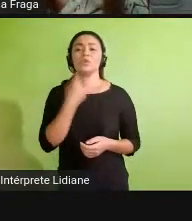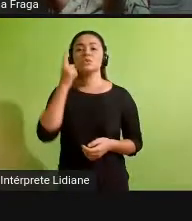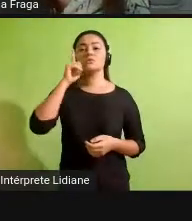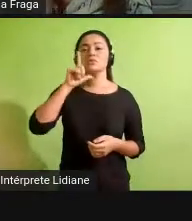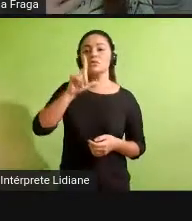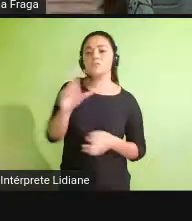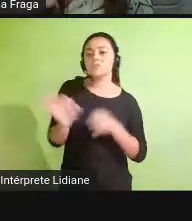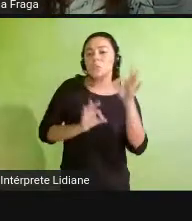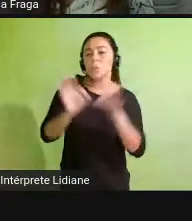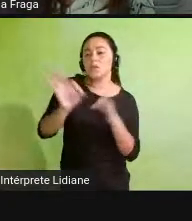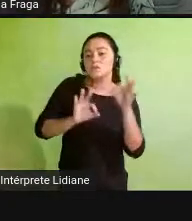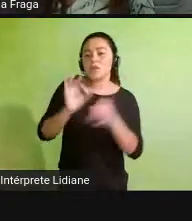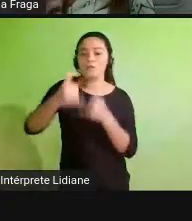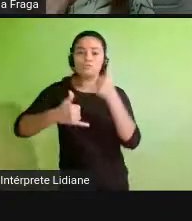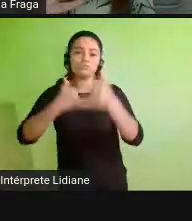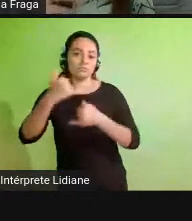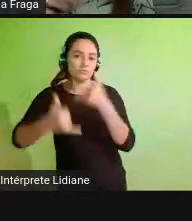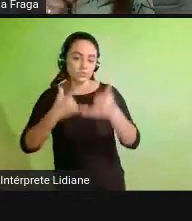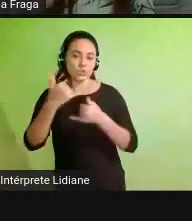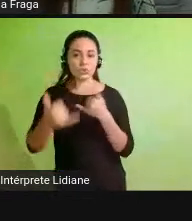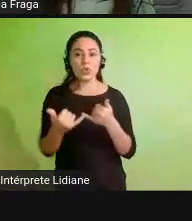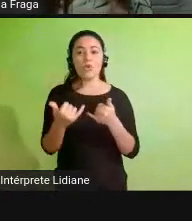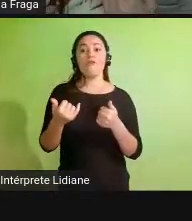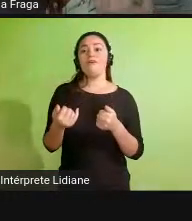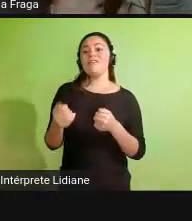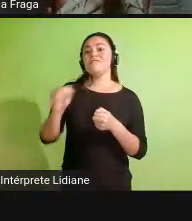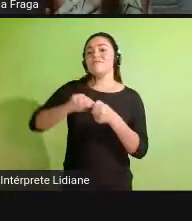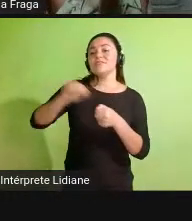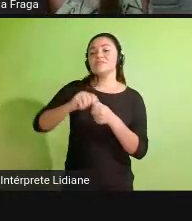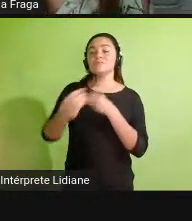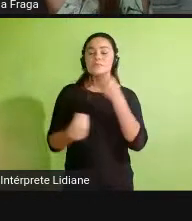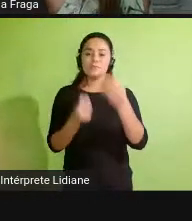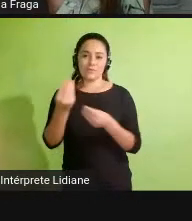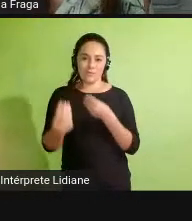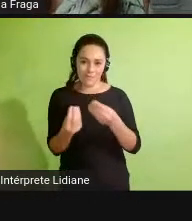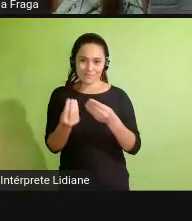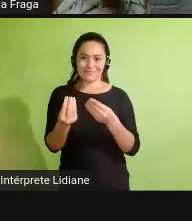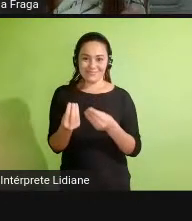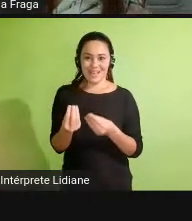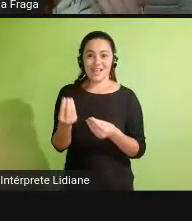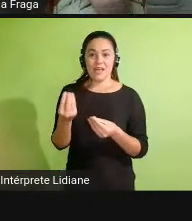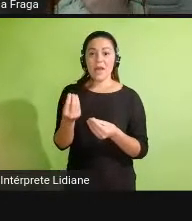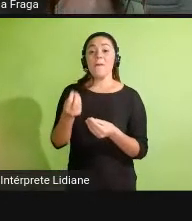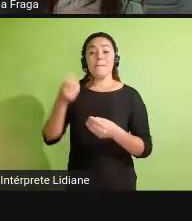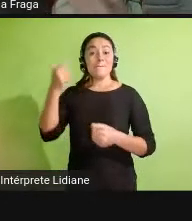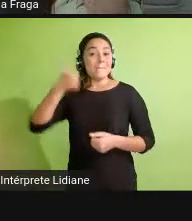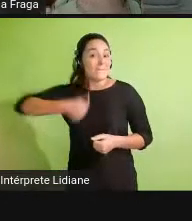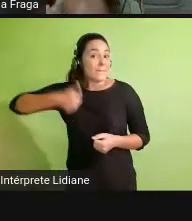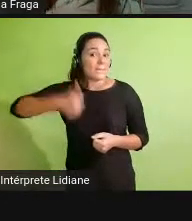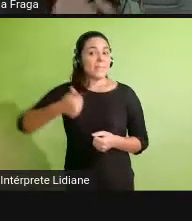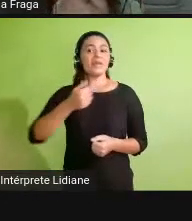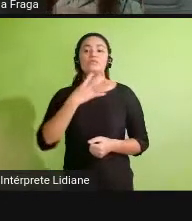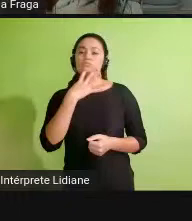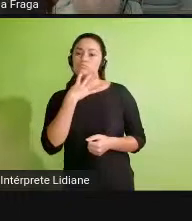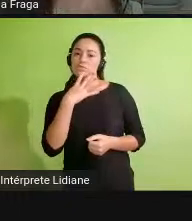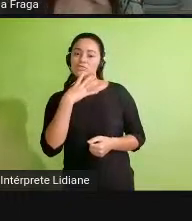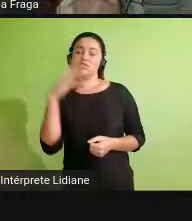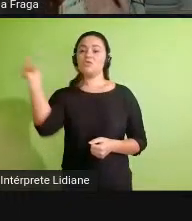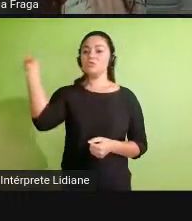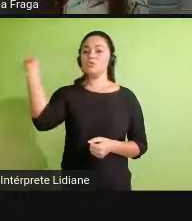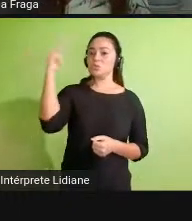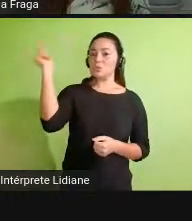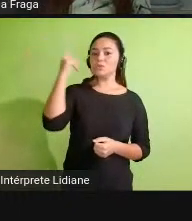dessas mulheres e, posteriormente, partimos para a escrita das narrativas, né? Obviamente que elas partiram dessas histórias lidas,